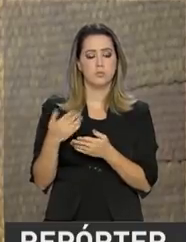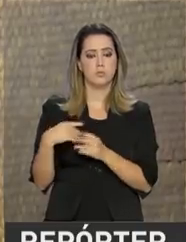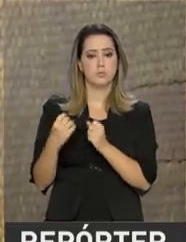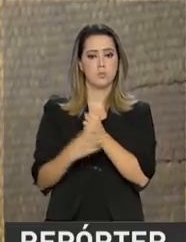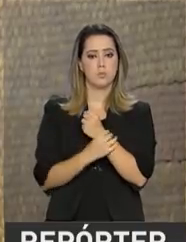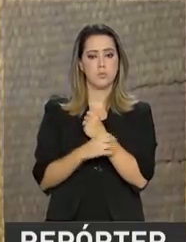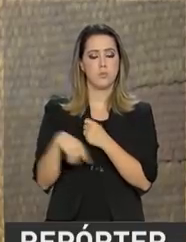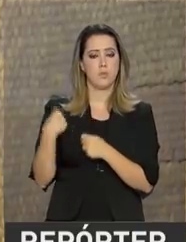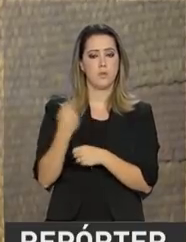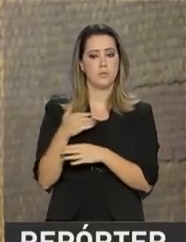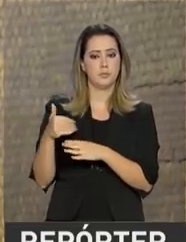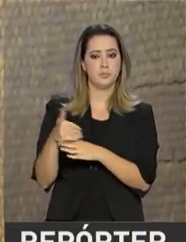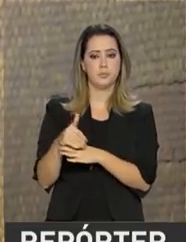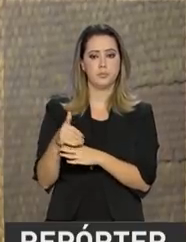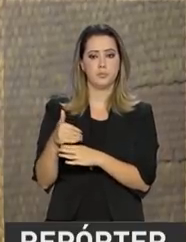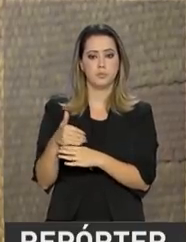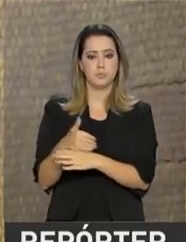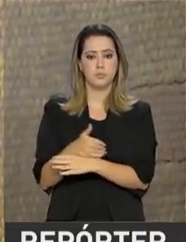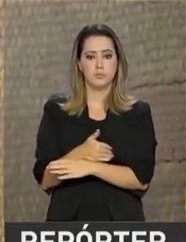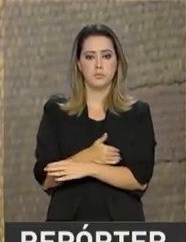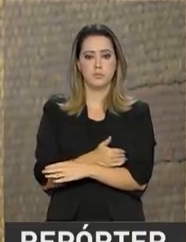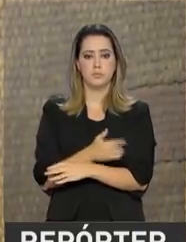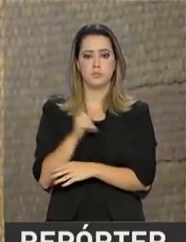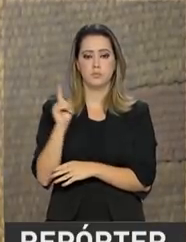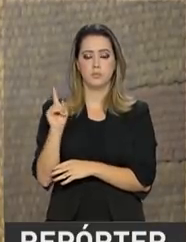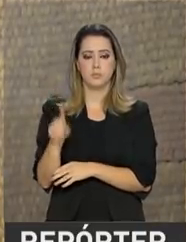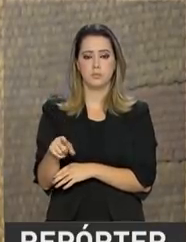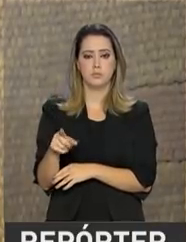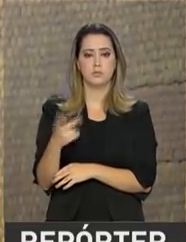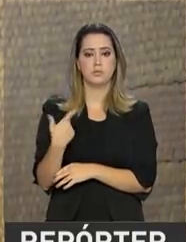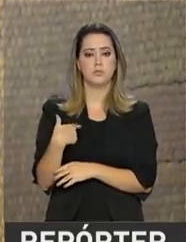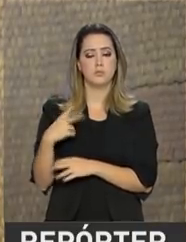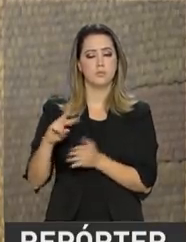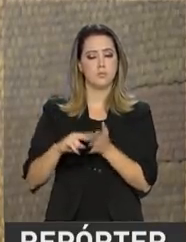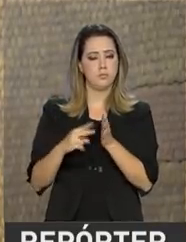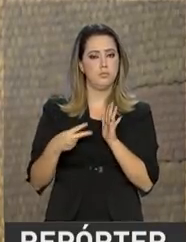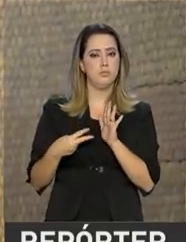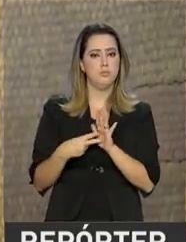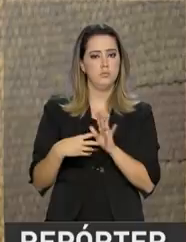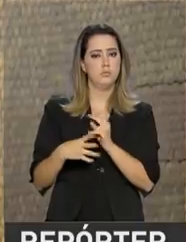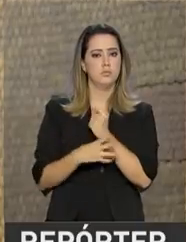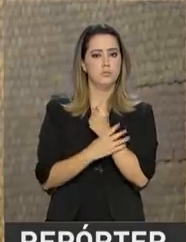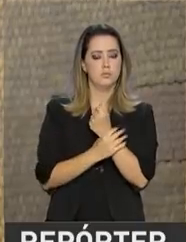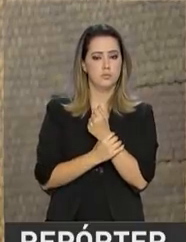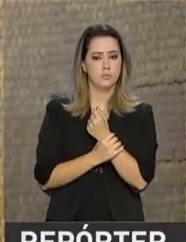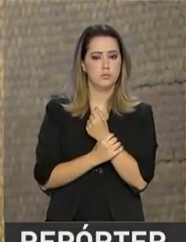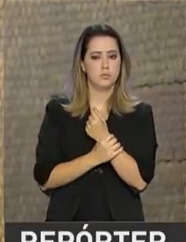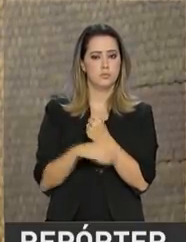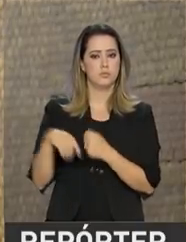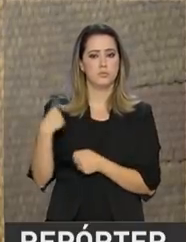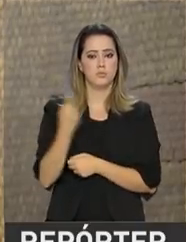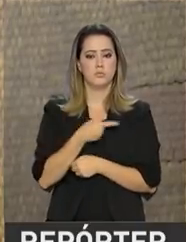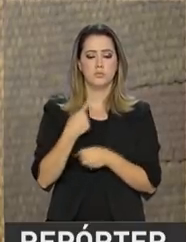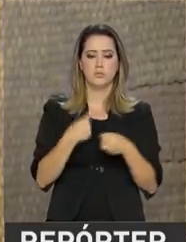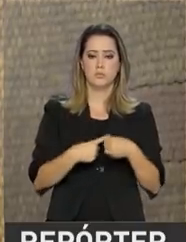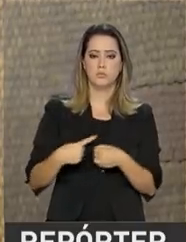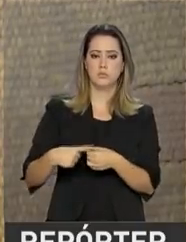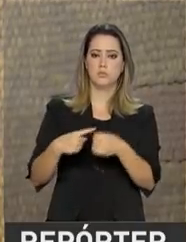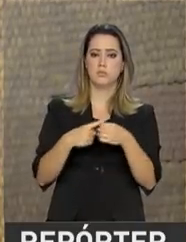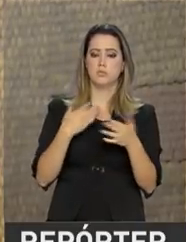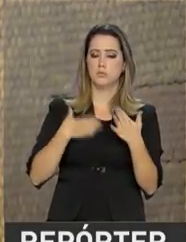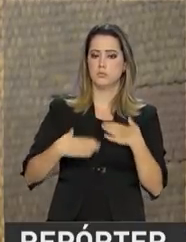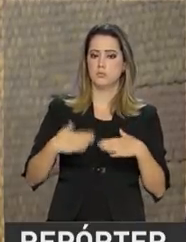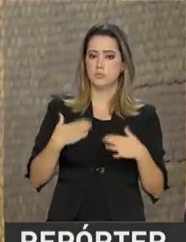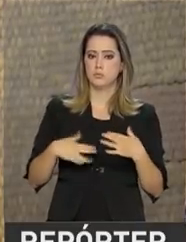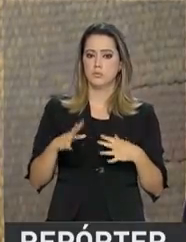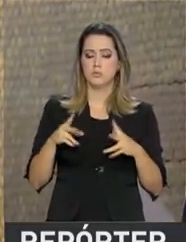nossas fronteiras, senhor presidente Evo Morales, é sinônimo de segurança nas nossas cidades, de